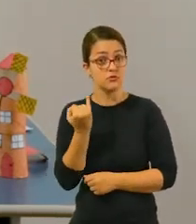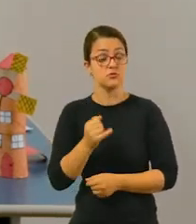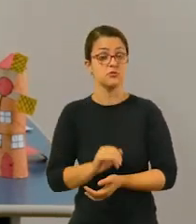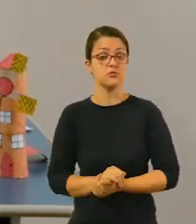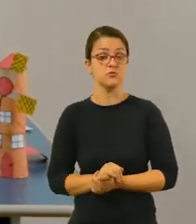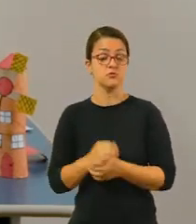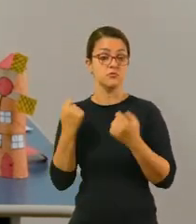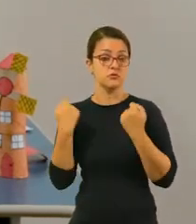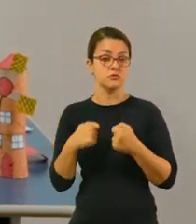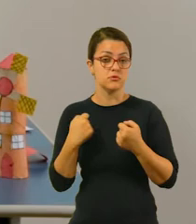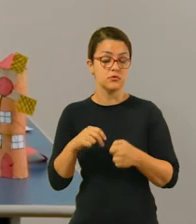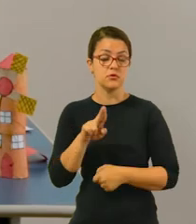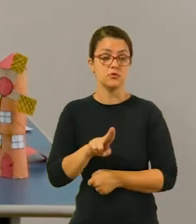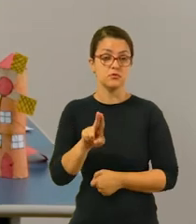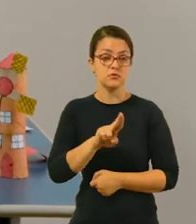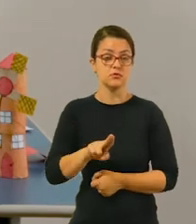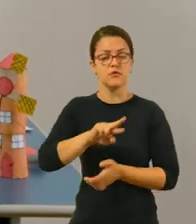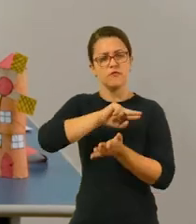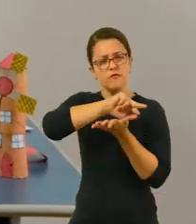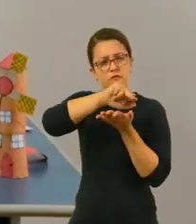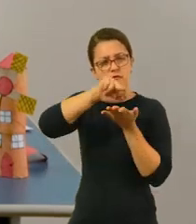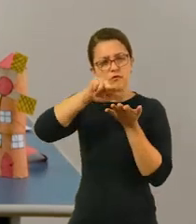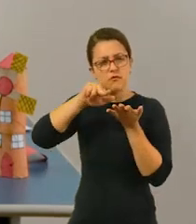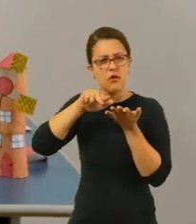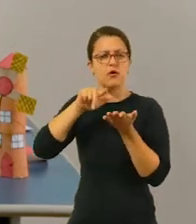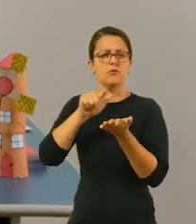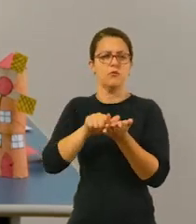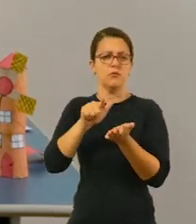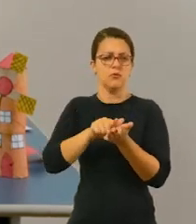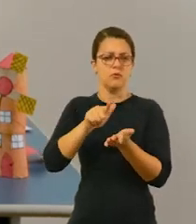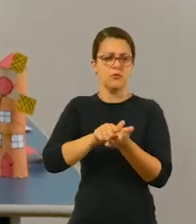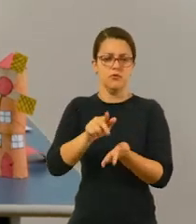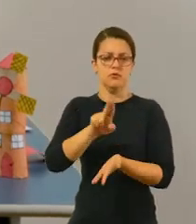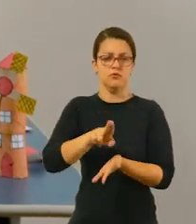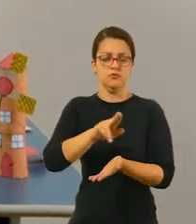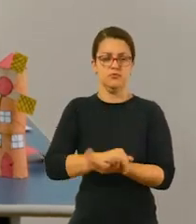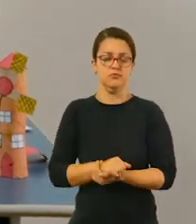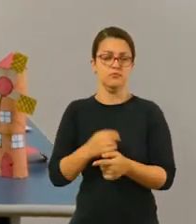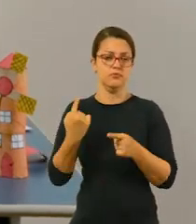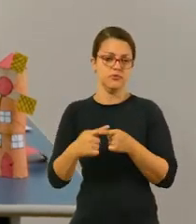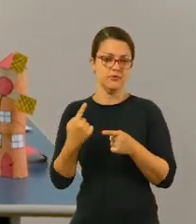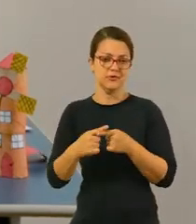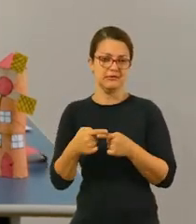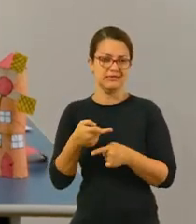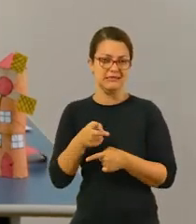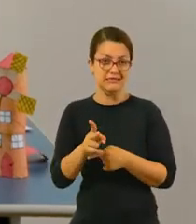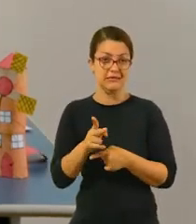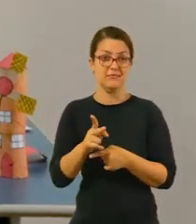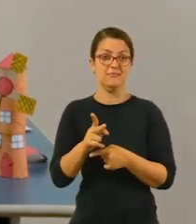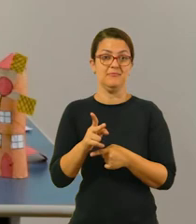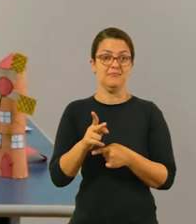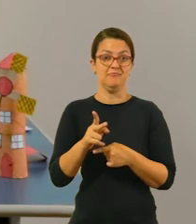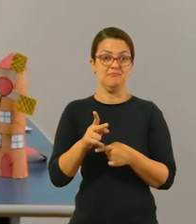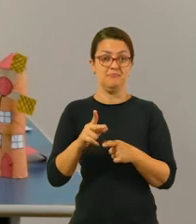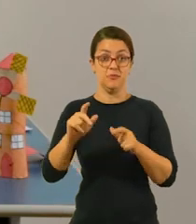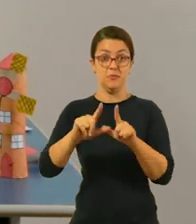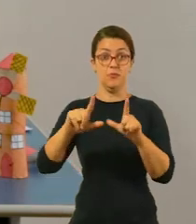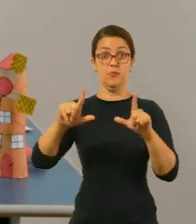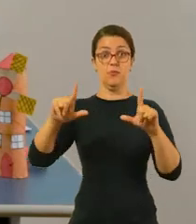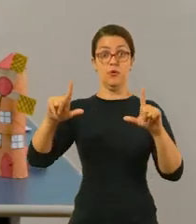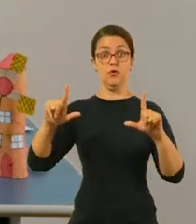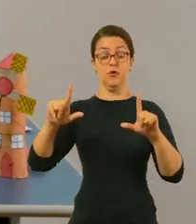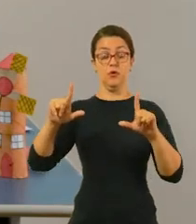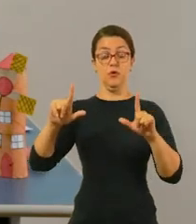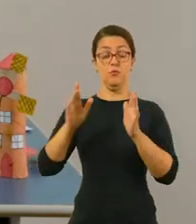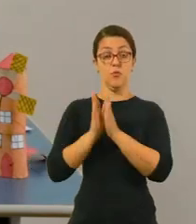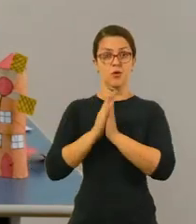importante, vou precisar utilizar vários papéis. Por quê? A primeira sempre vai ser a maior e